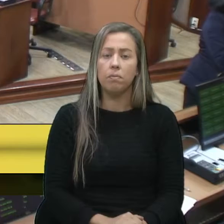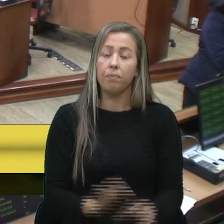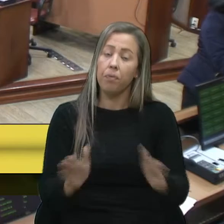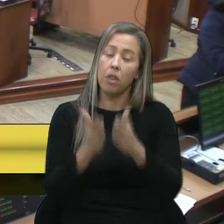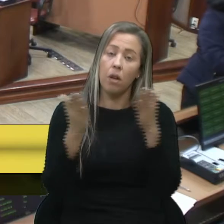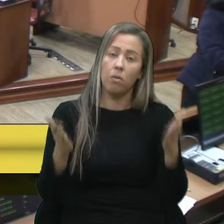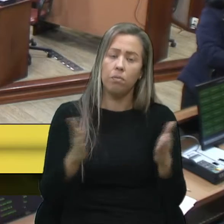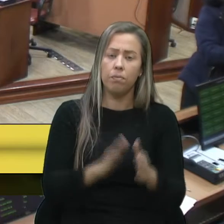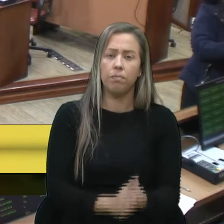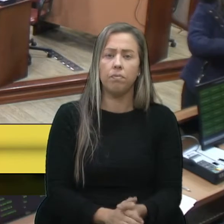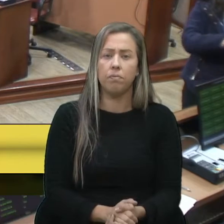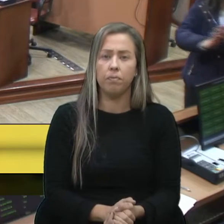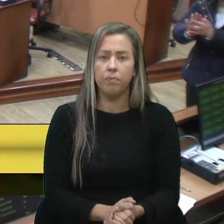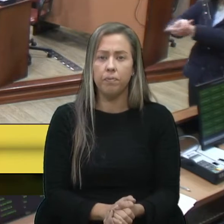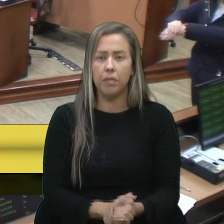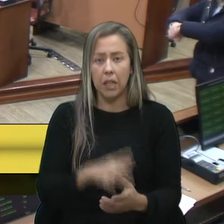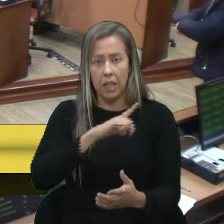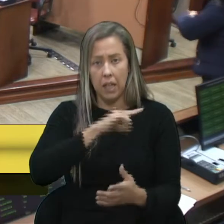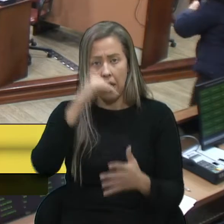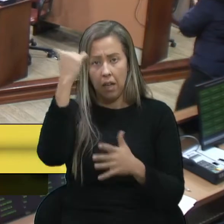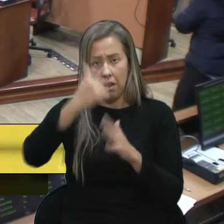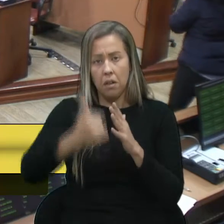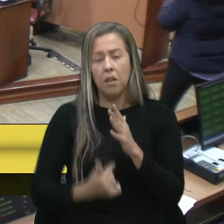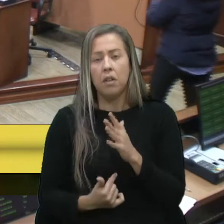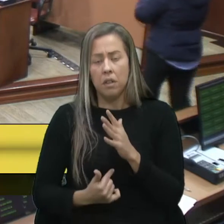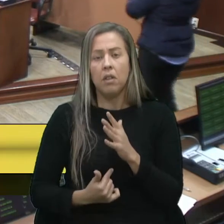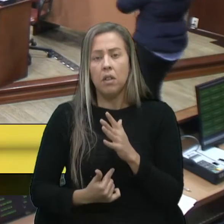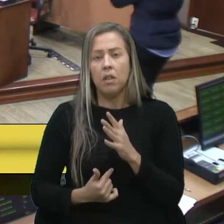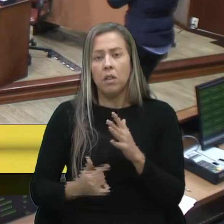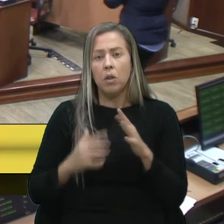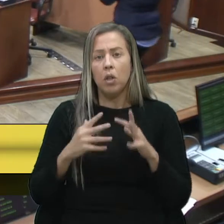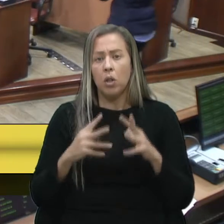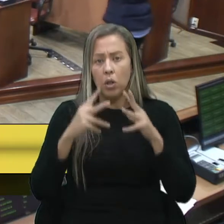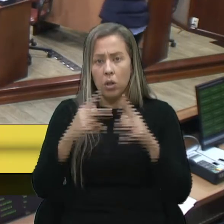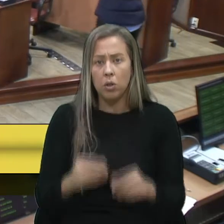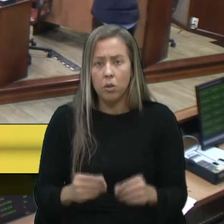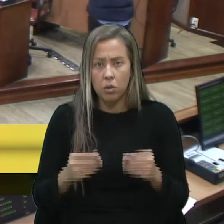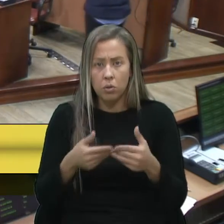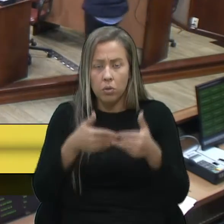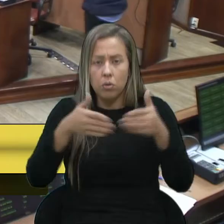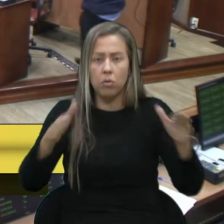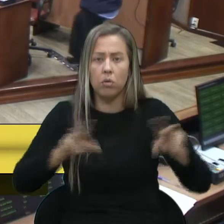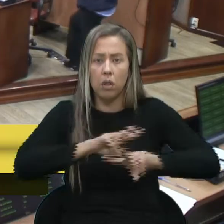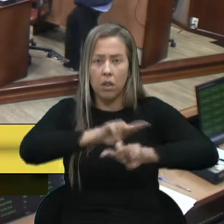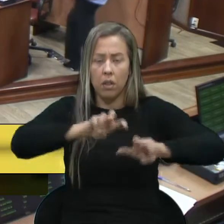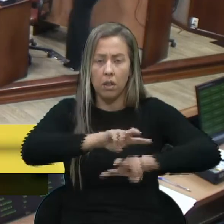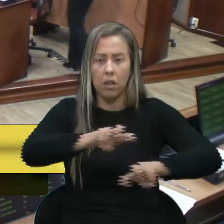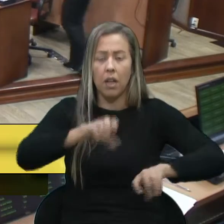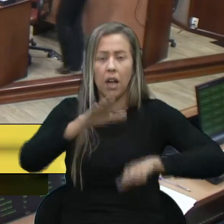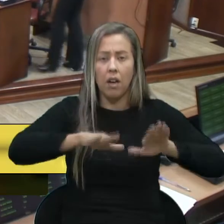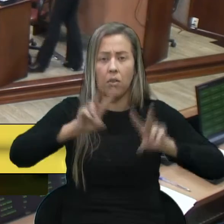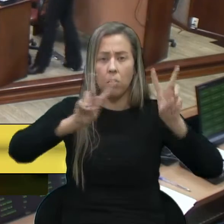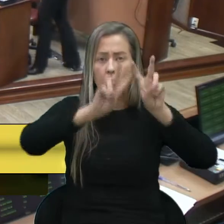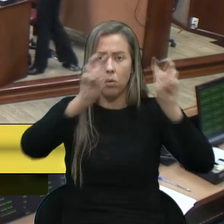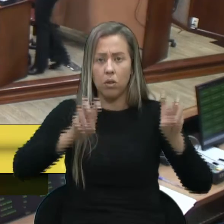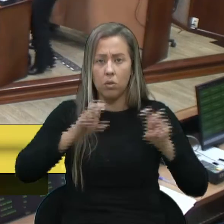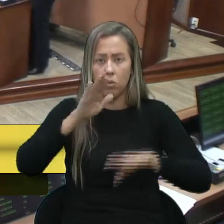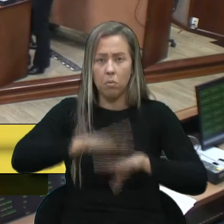Então, acho que tem outros aspectos disso tudo para serem abordados. Às vezes o assunto ele vai um pouco mais